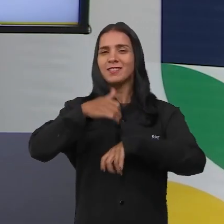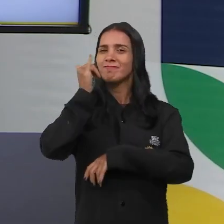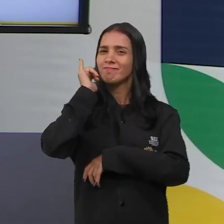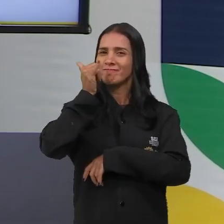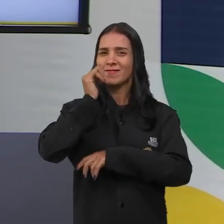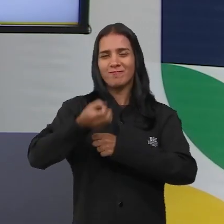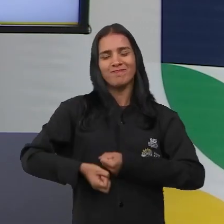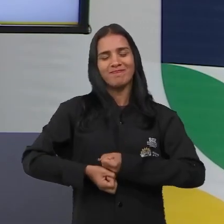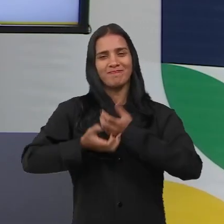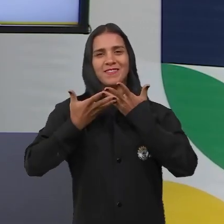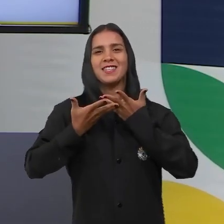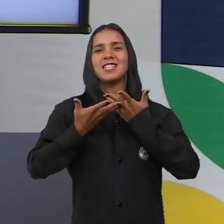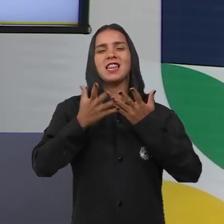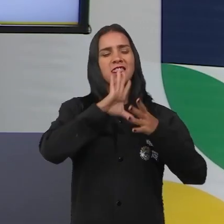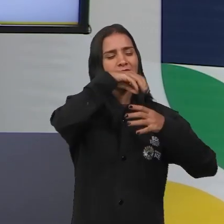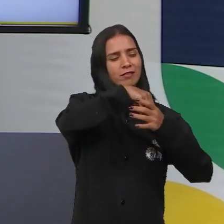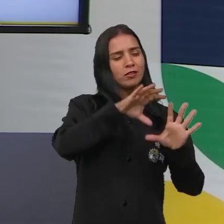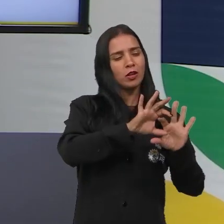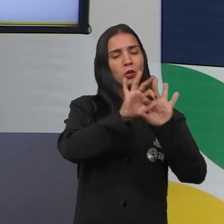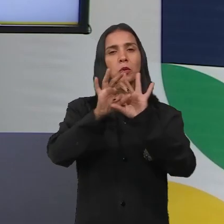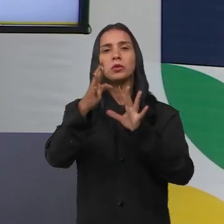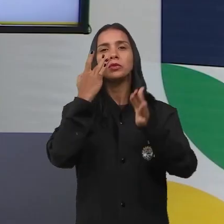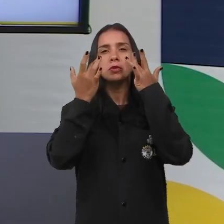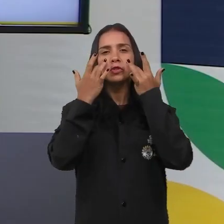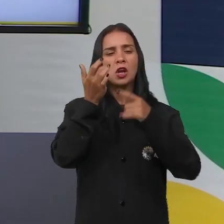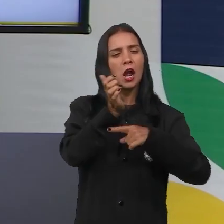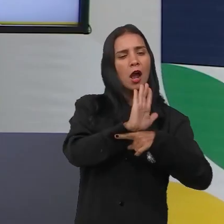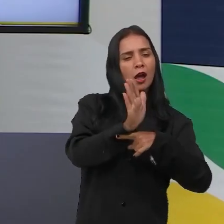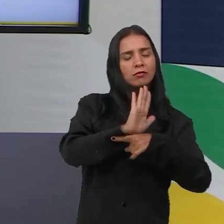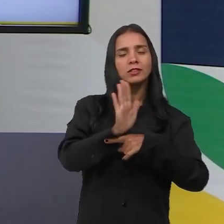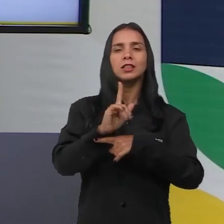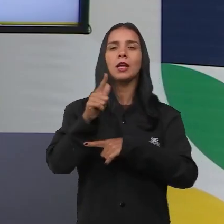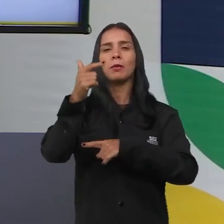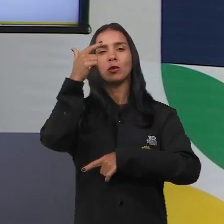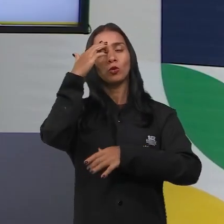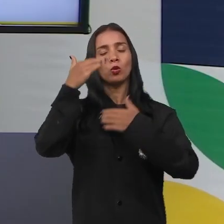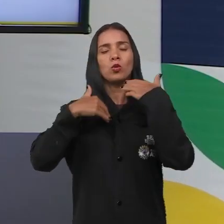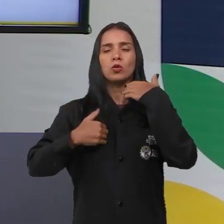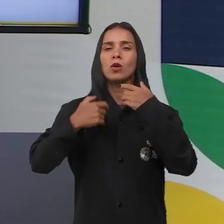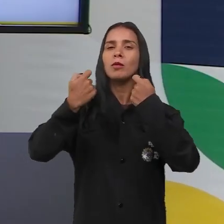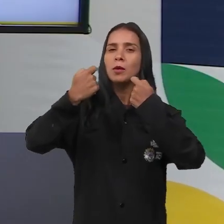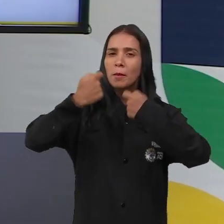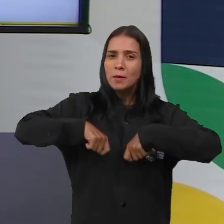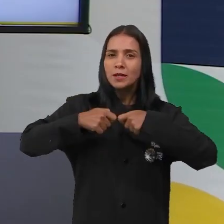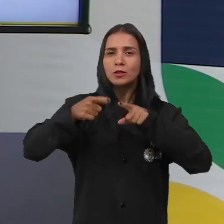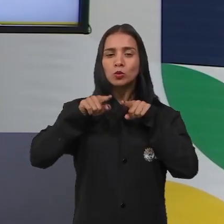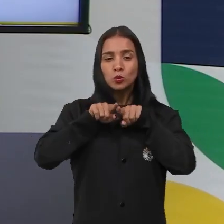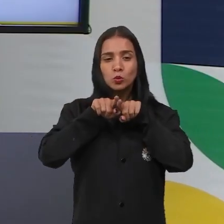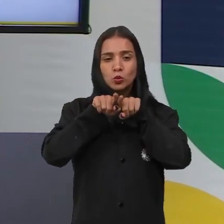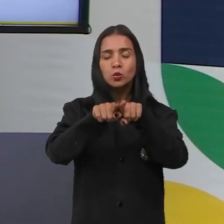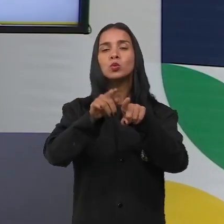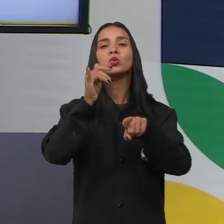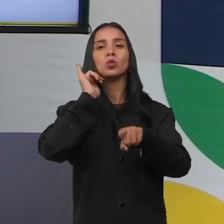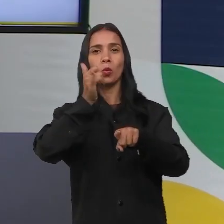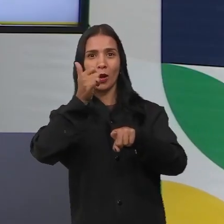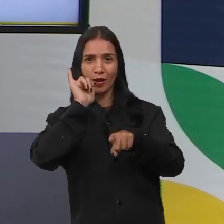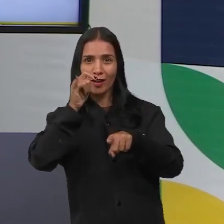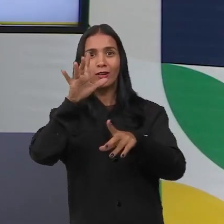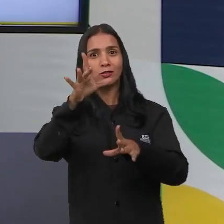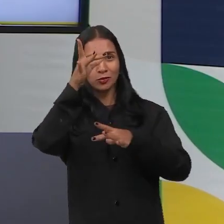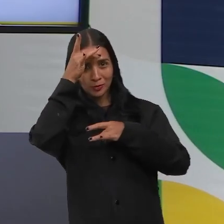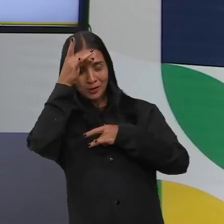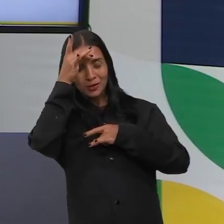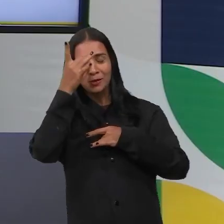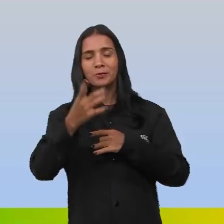no cinema ele conta. Então, o nosso corpo ele precisa acompanhar toda essa narrativa, toda essa